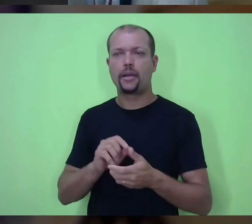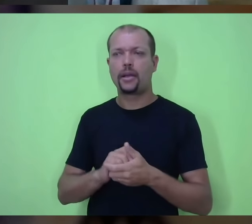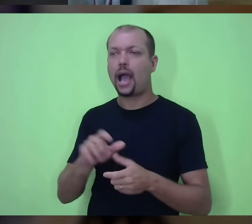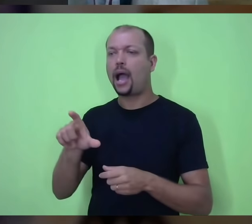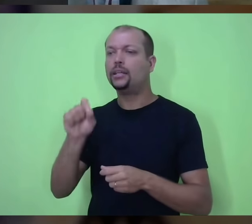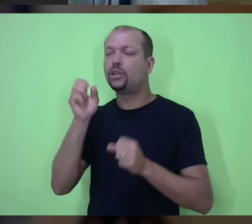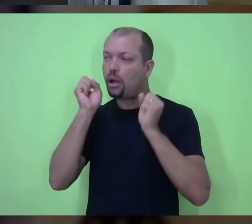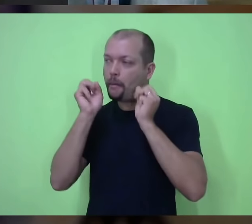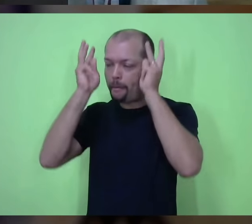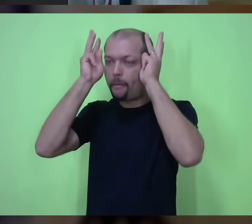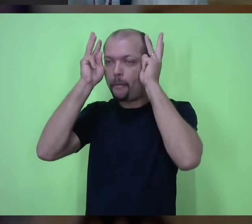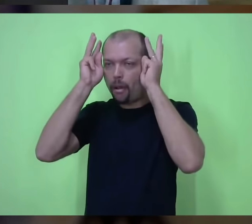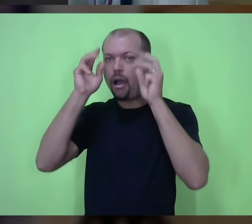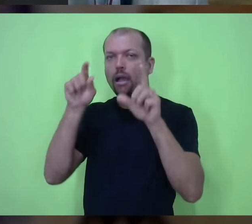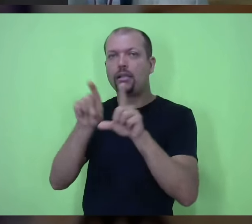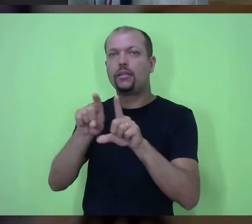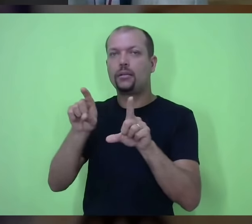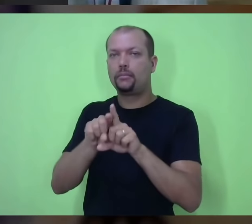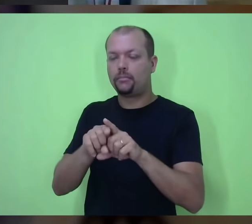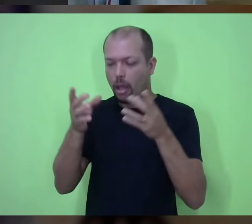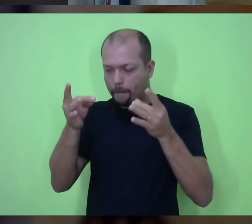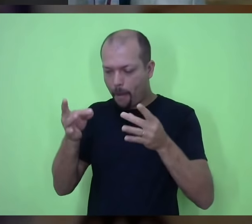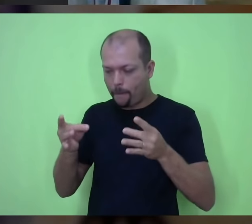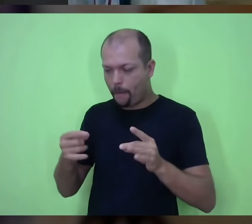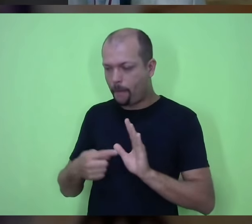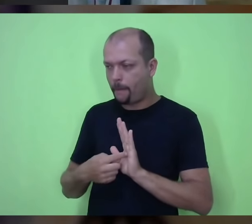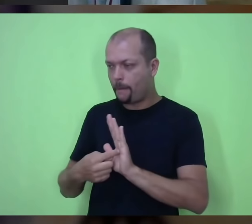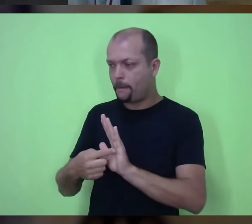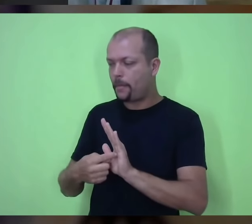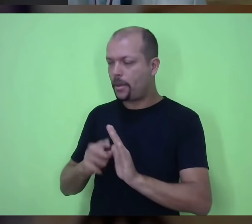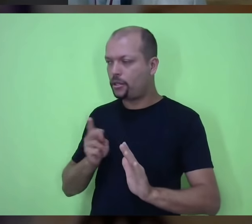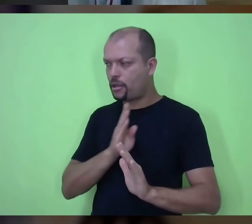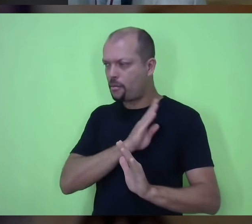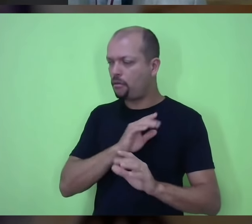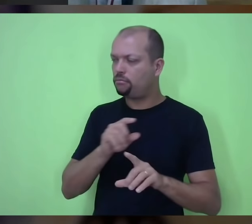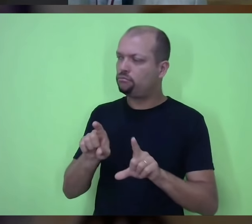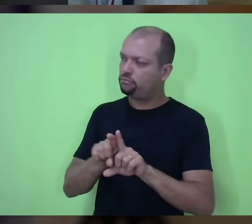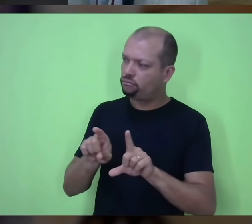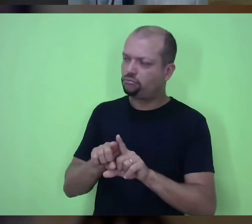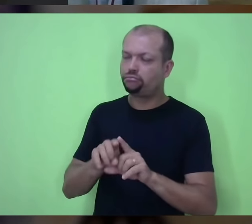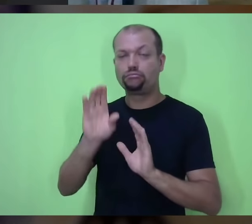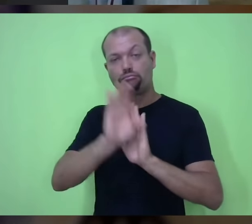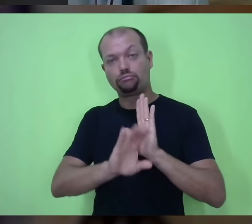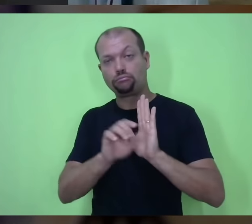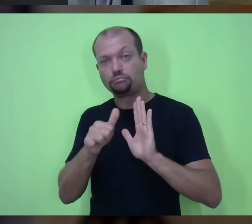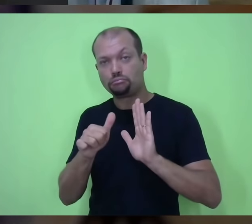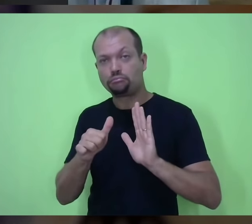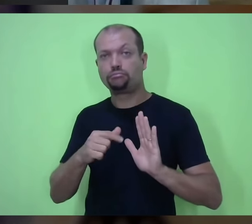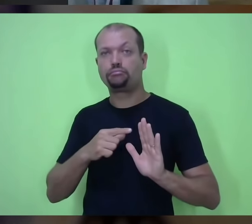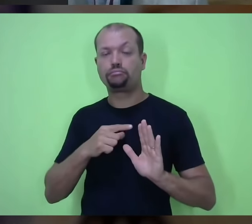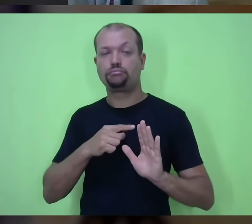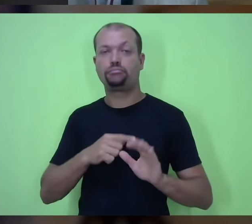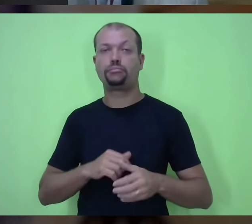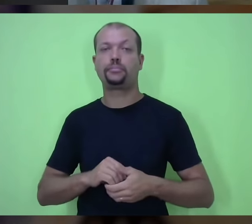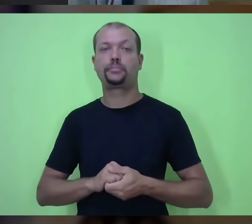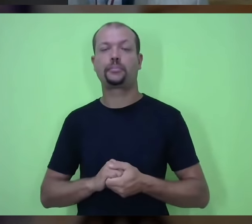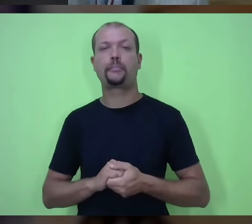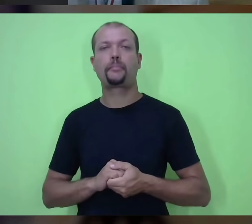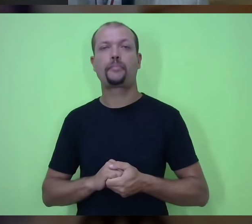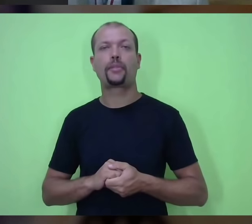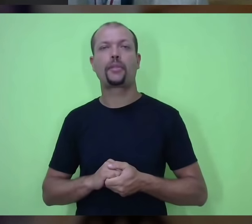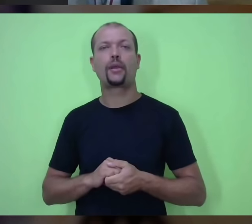decisões mosaicas exemplificadas aqui ou apresentadas no livro de Hebreus, capítulo 11,